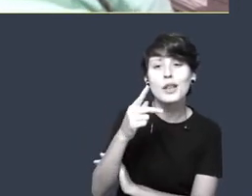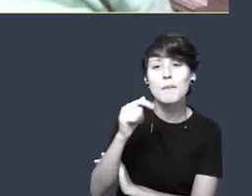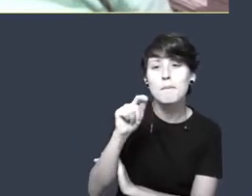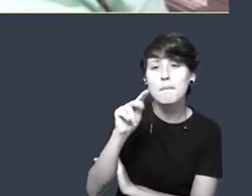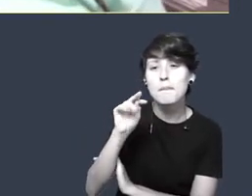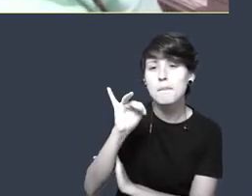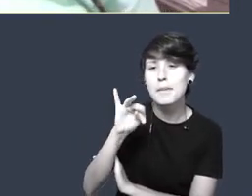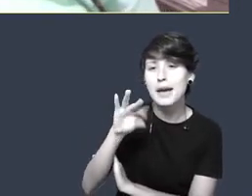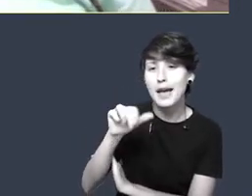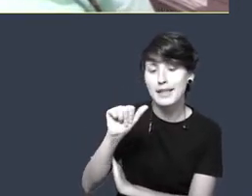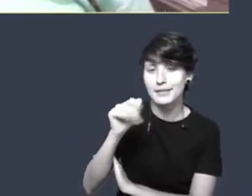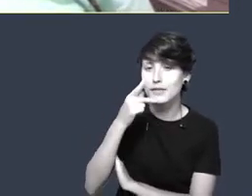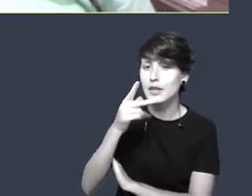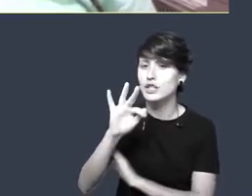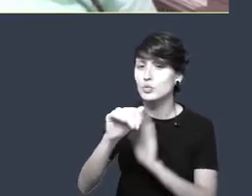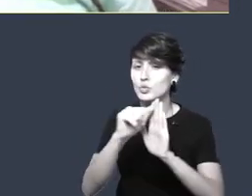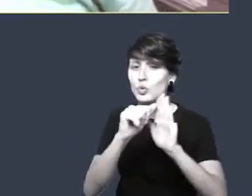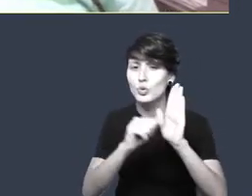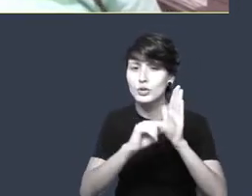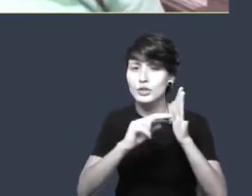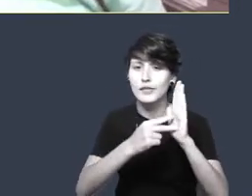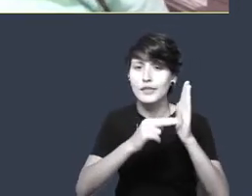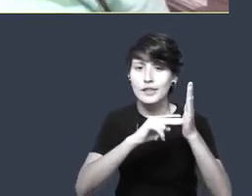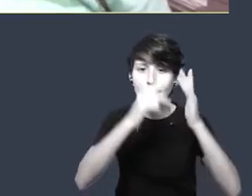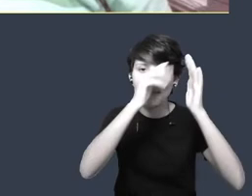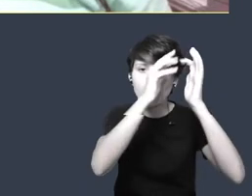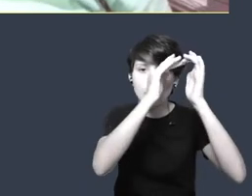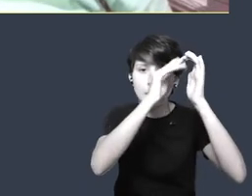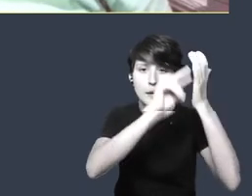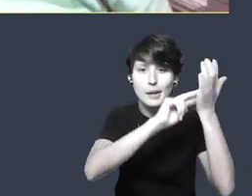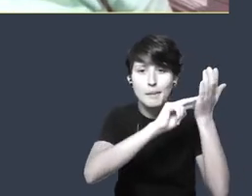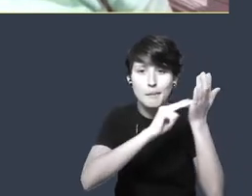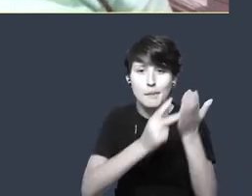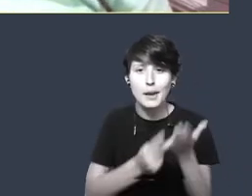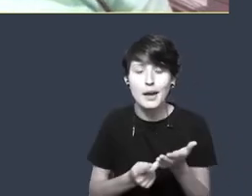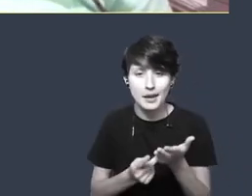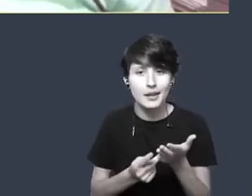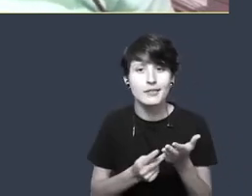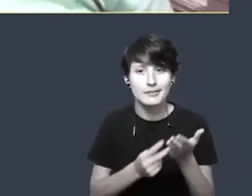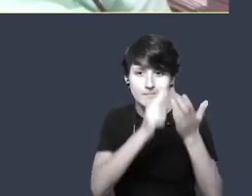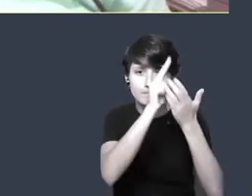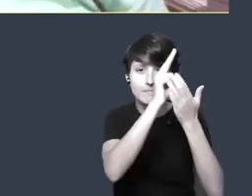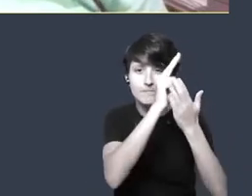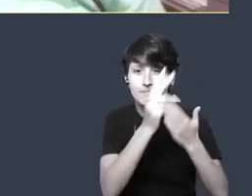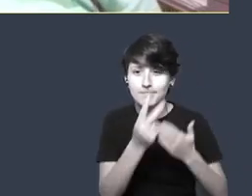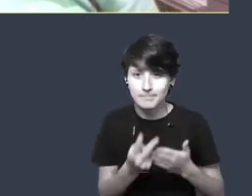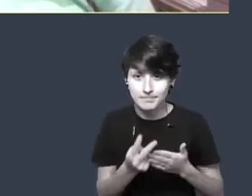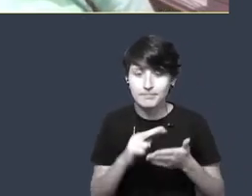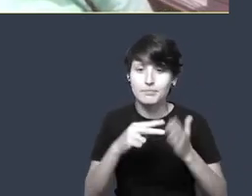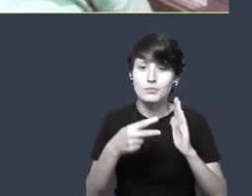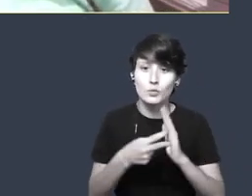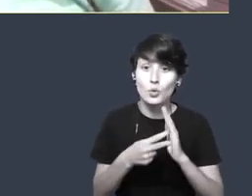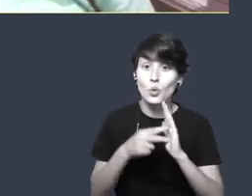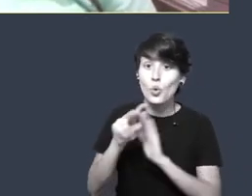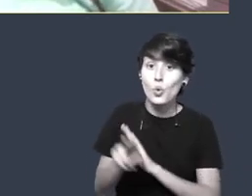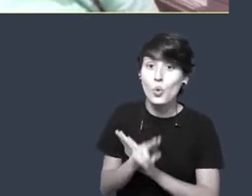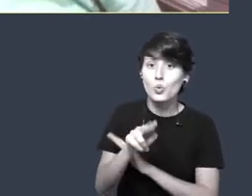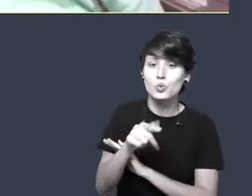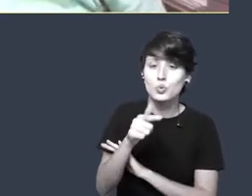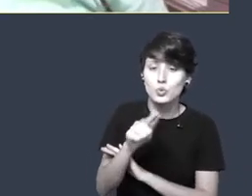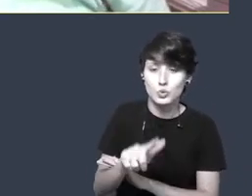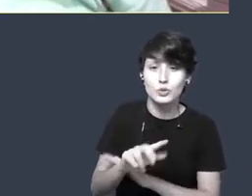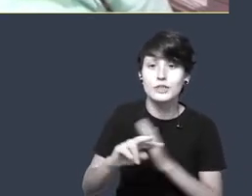seguinte: se o algoritmo é uma tradução do pensamento de quem está codificando, o reuso, aí ela coloca aqui entre parênteses o